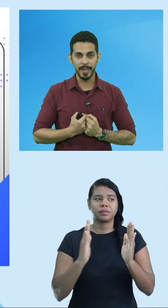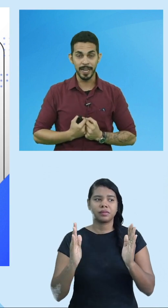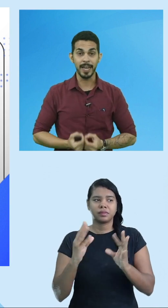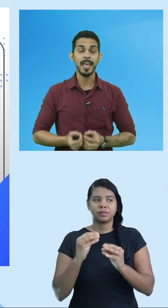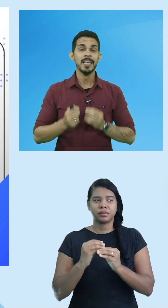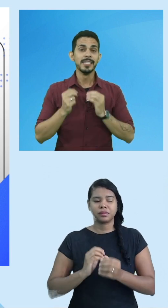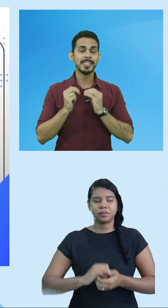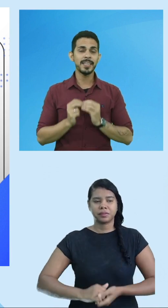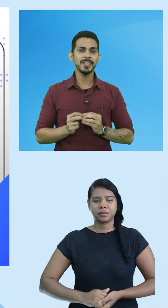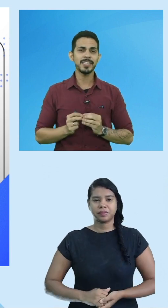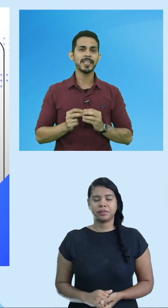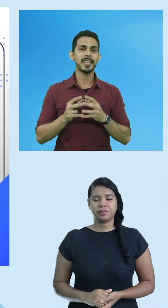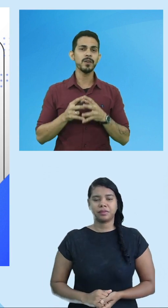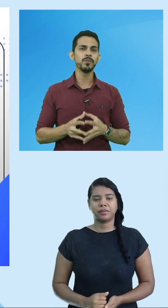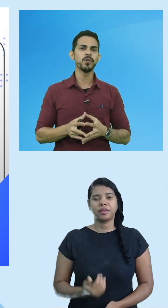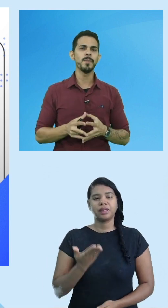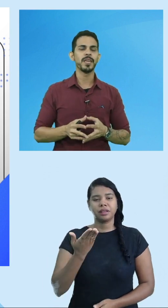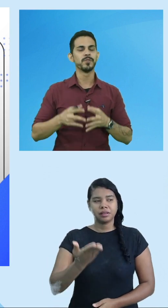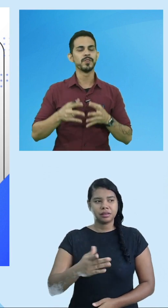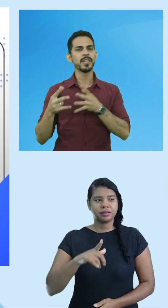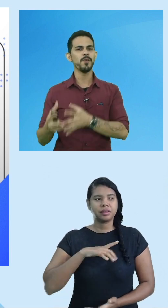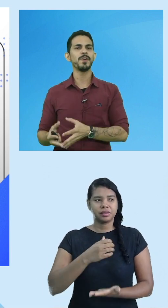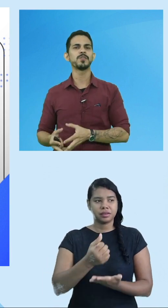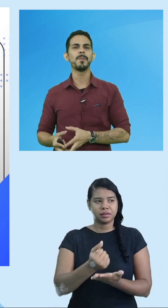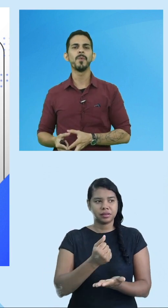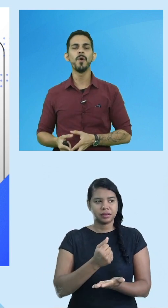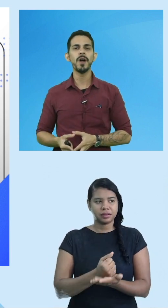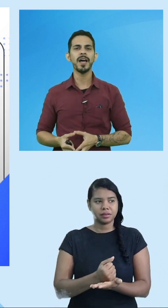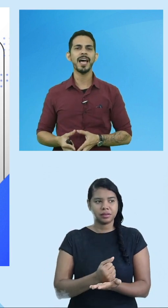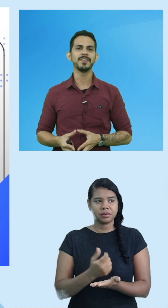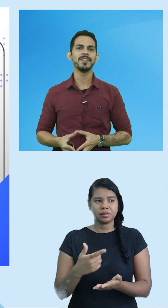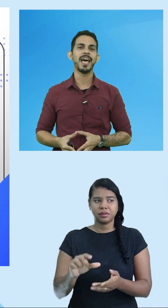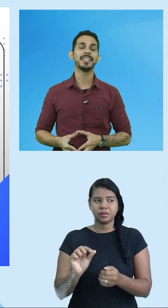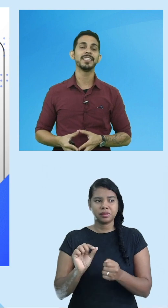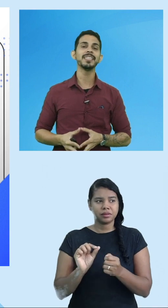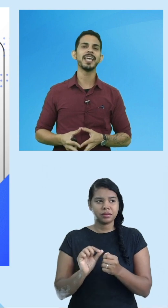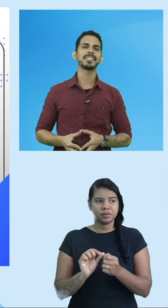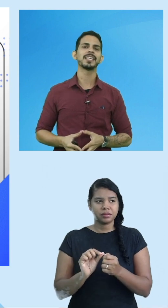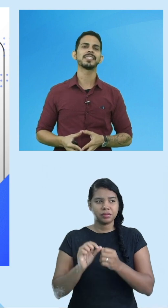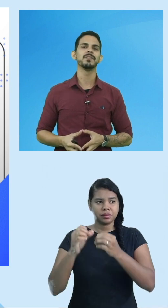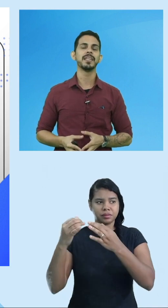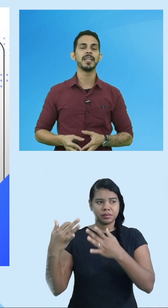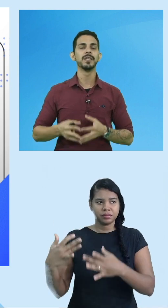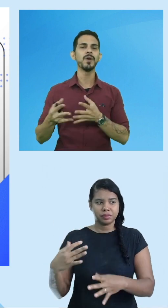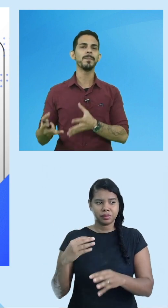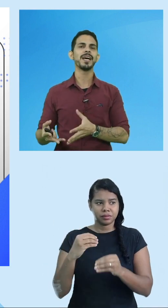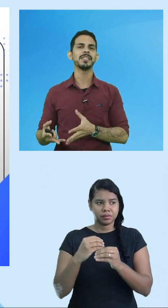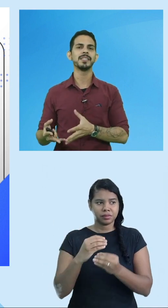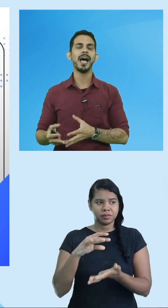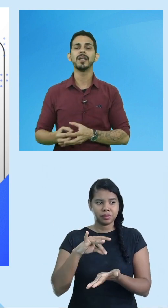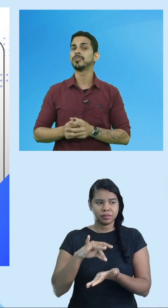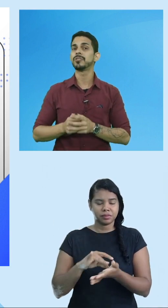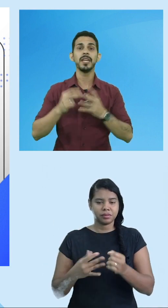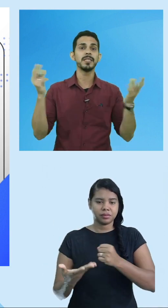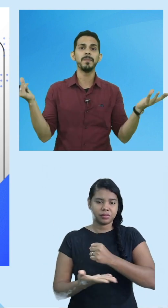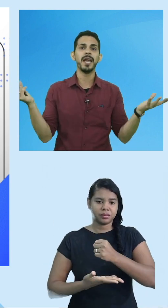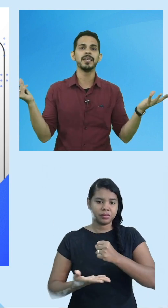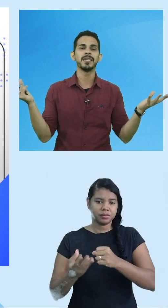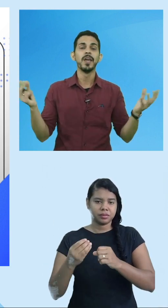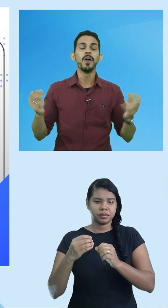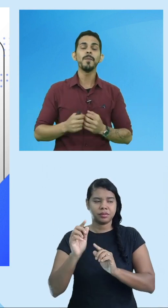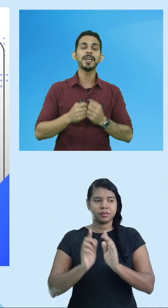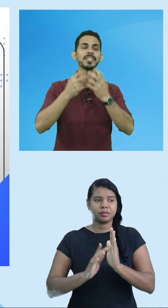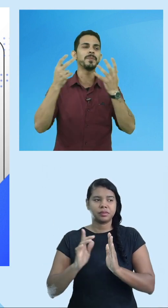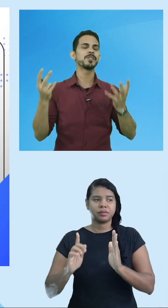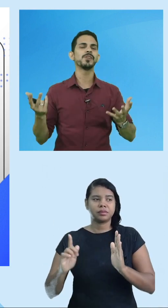isso, galera. Se você tem um documento, você não faz uma boa atividade de indexação dele numa base de dados, ele se